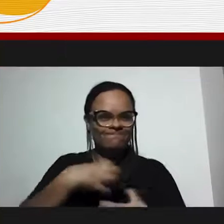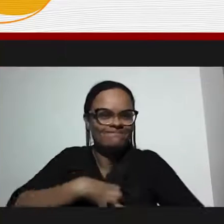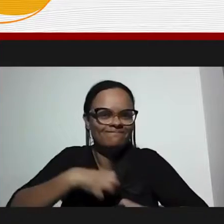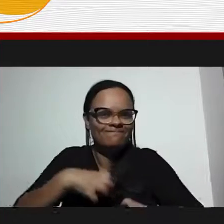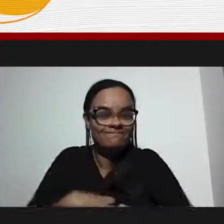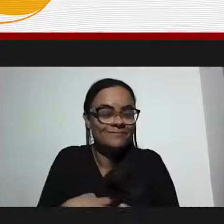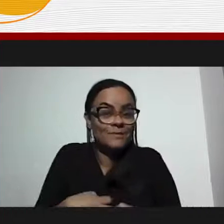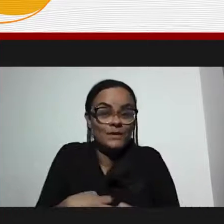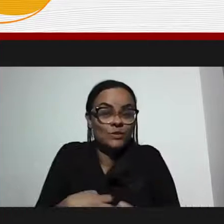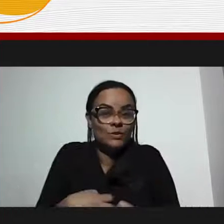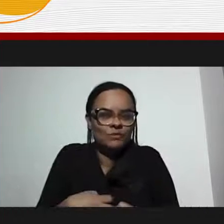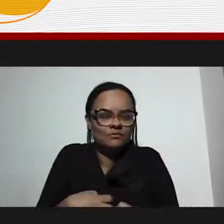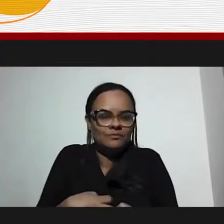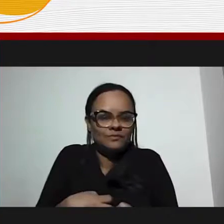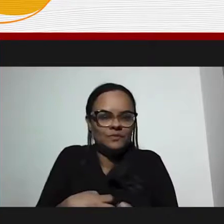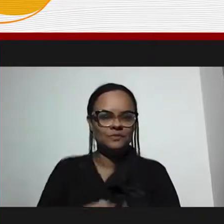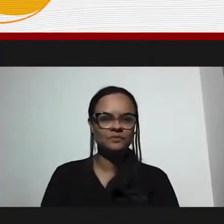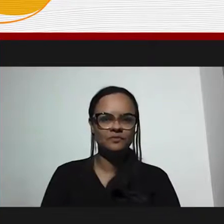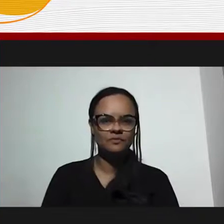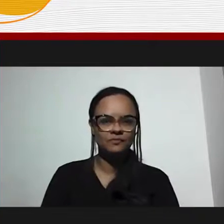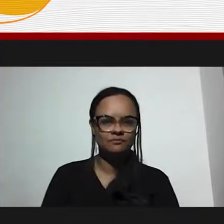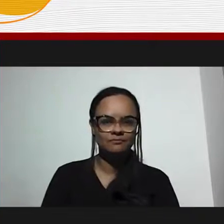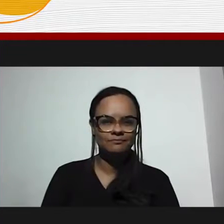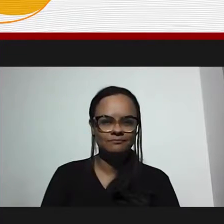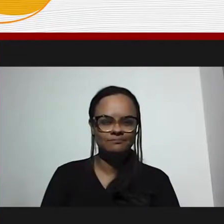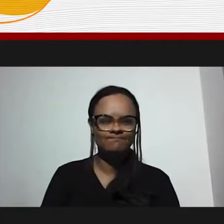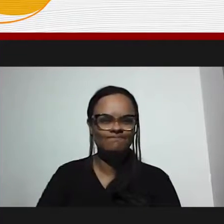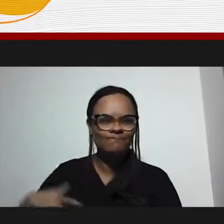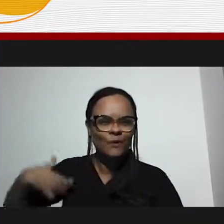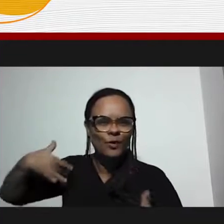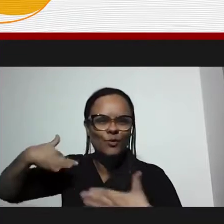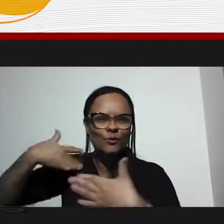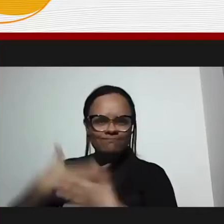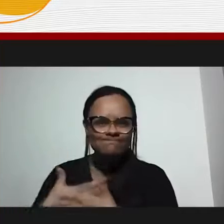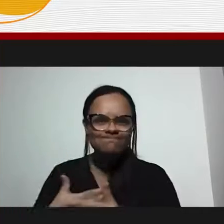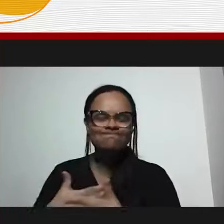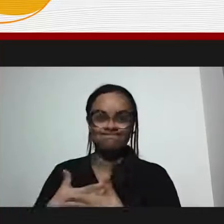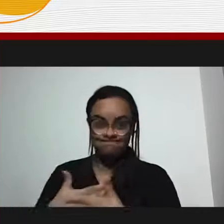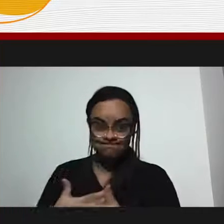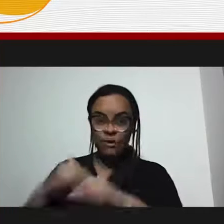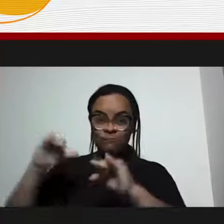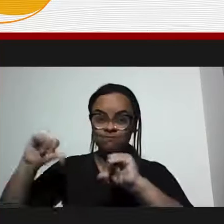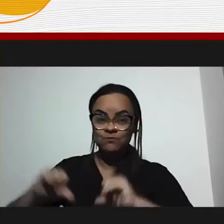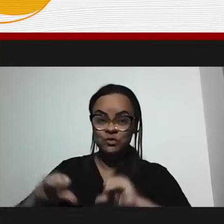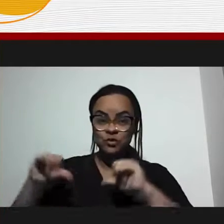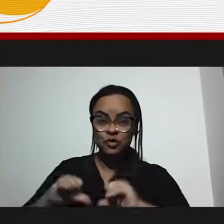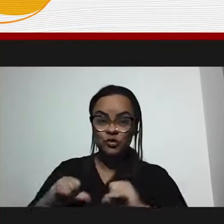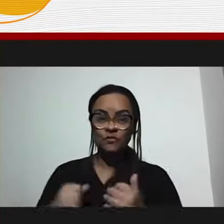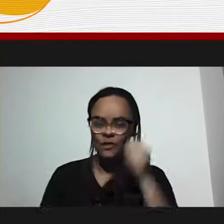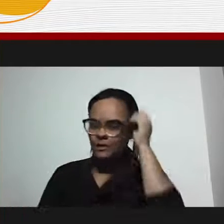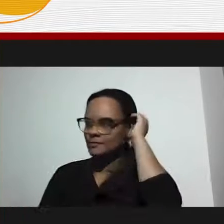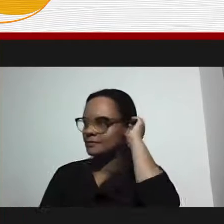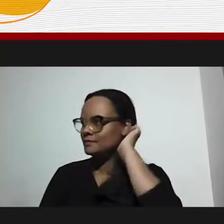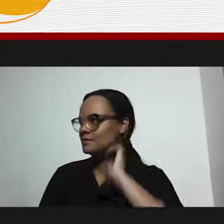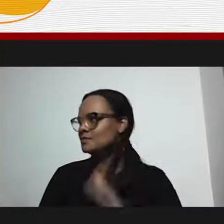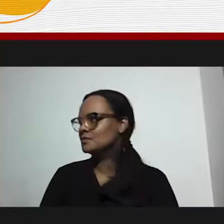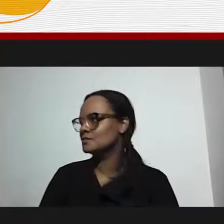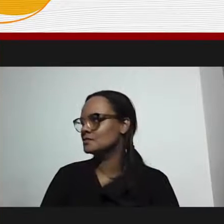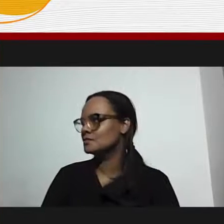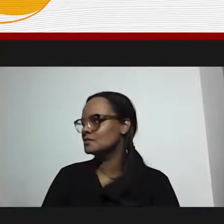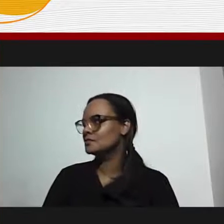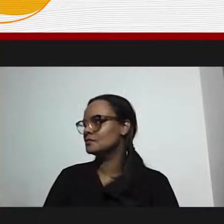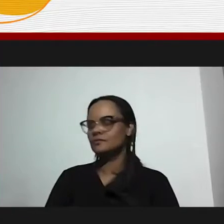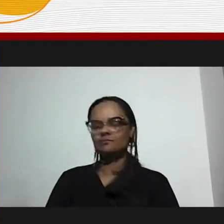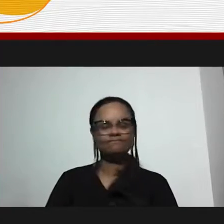esse sentimento, foi uma trajetória um pouco dolorida. Por quê? Assim como o Crodô